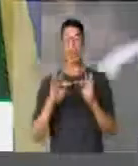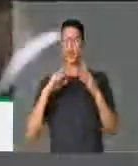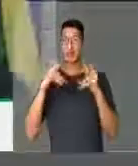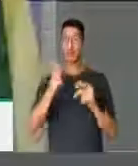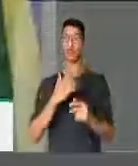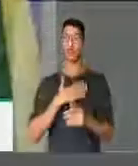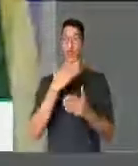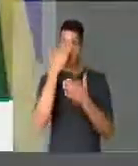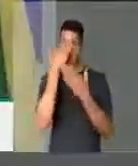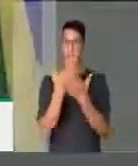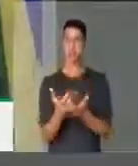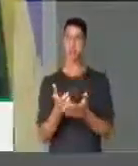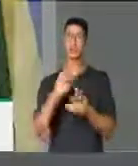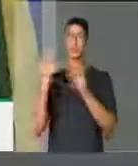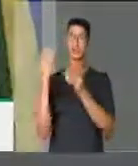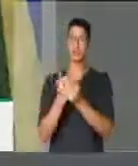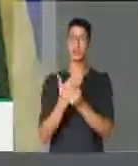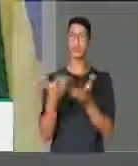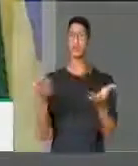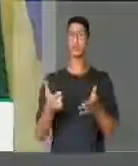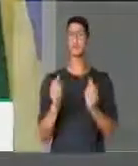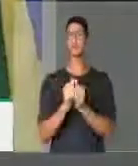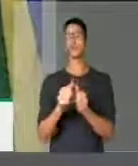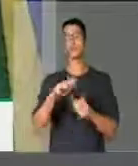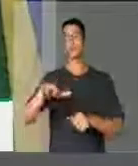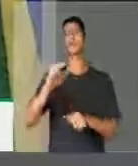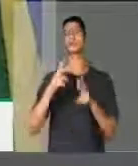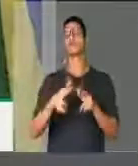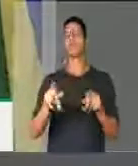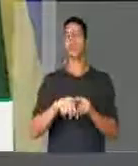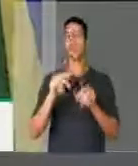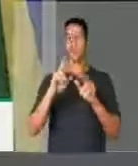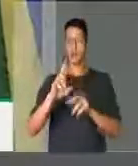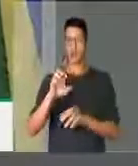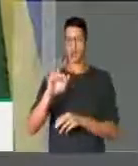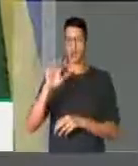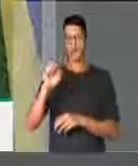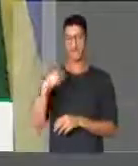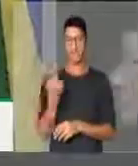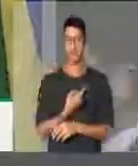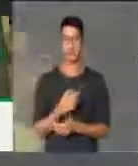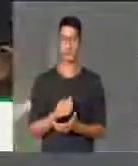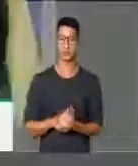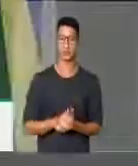toda a minha credibilidade nesse processo com eles, assim como eu refiz, que nós...